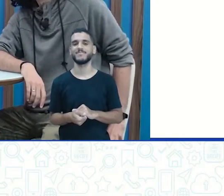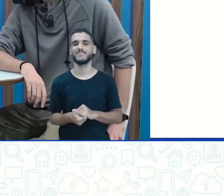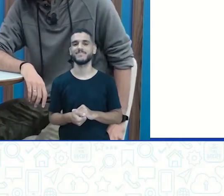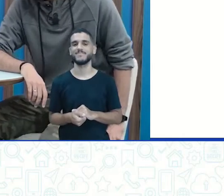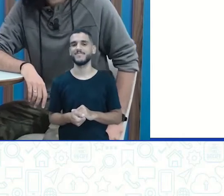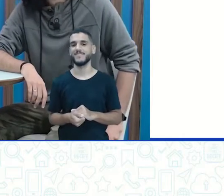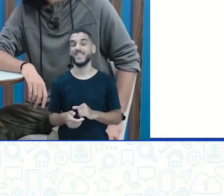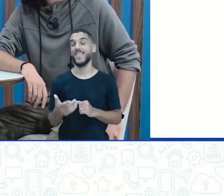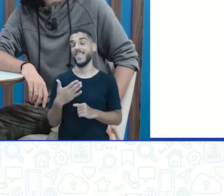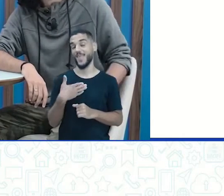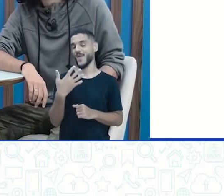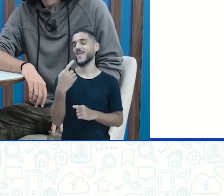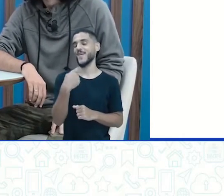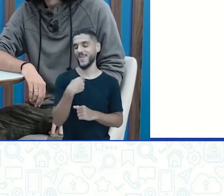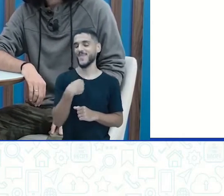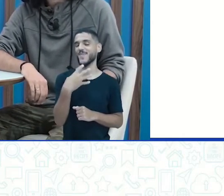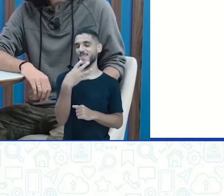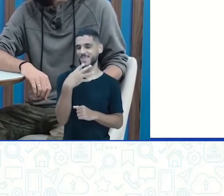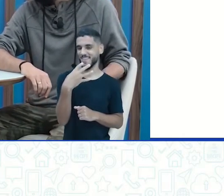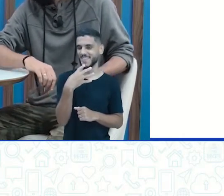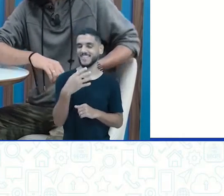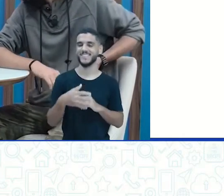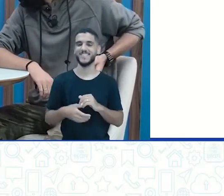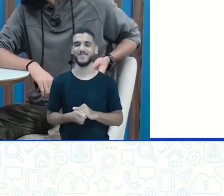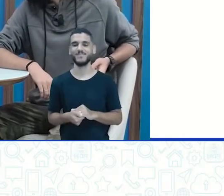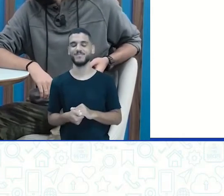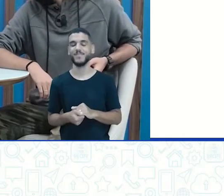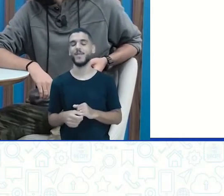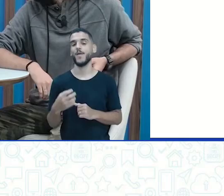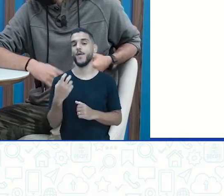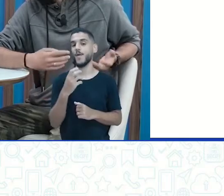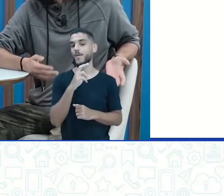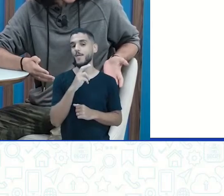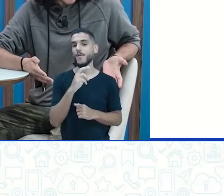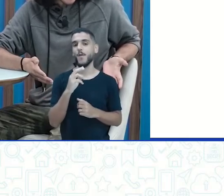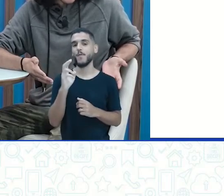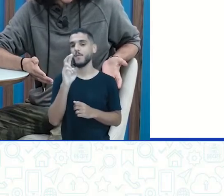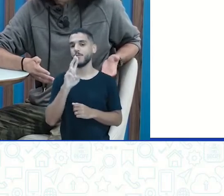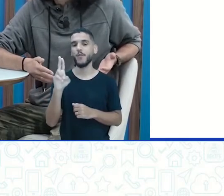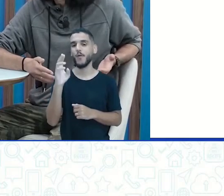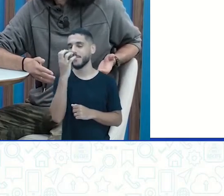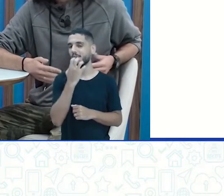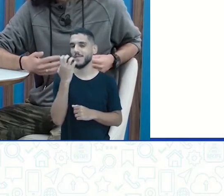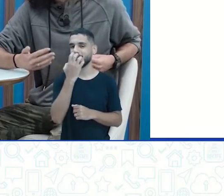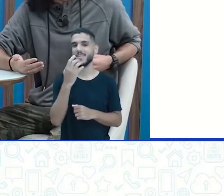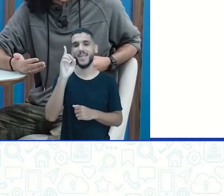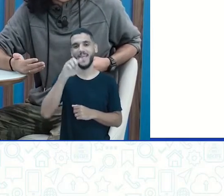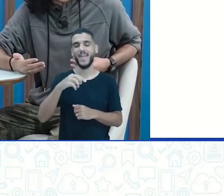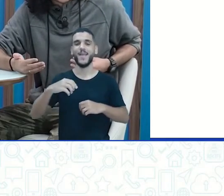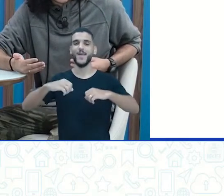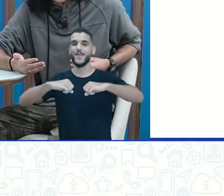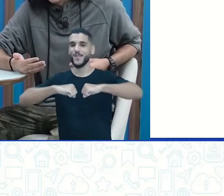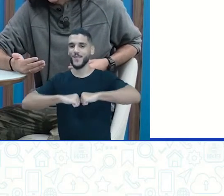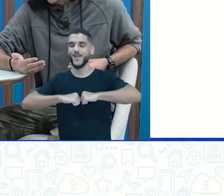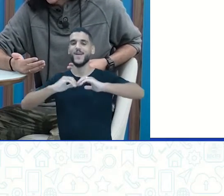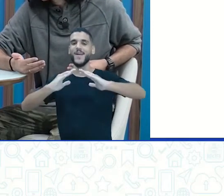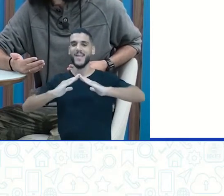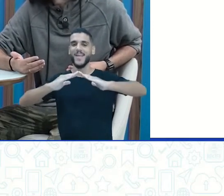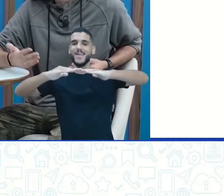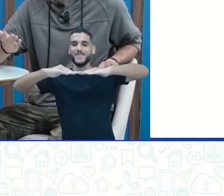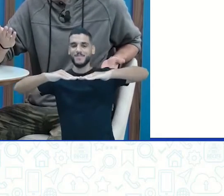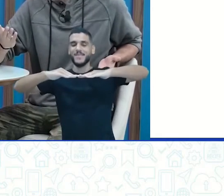Ai, minha gente, eu conheço. Pra quem não sabe, o nome dessa música é Dó, Ré, Mi, Fá. E as primeiras notas delas